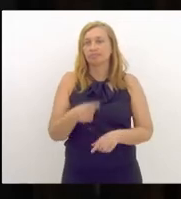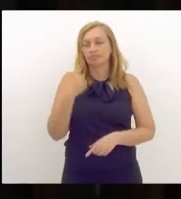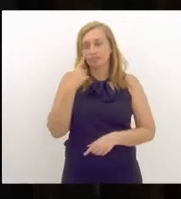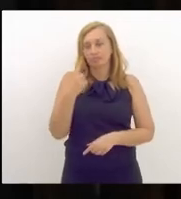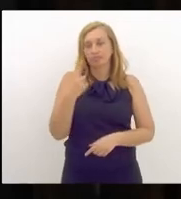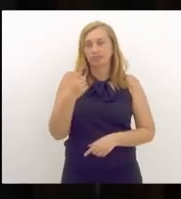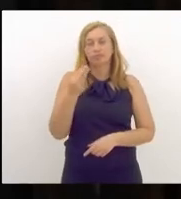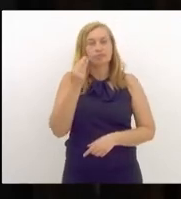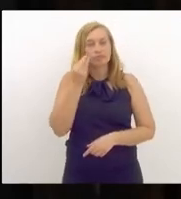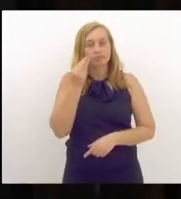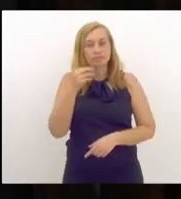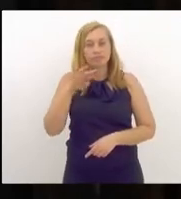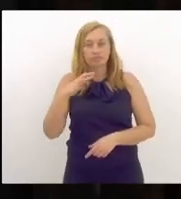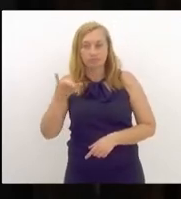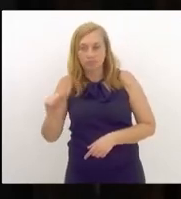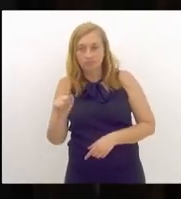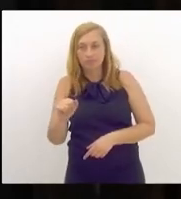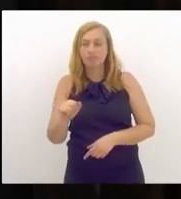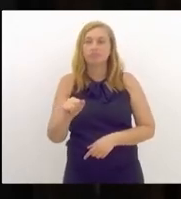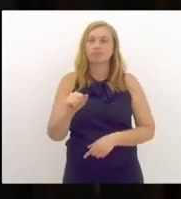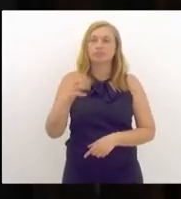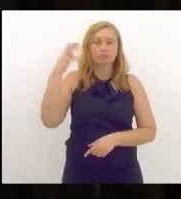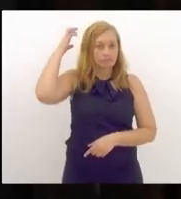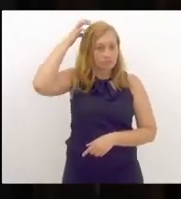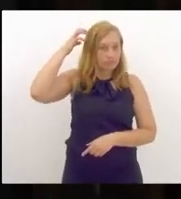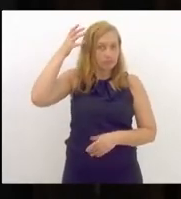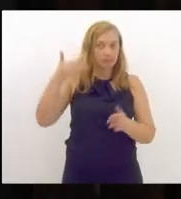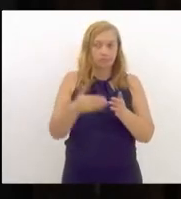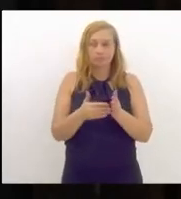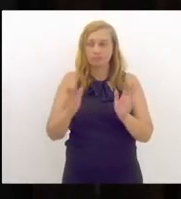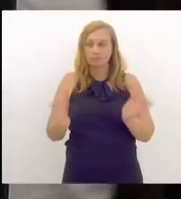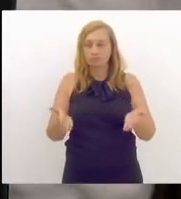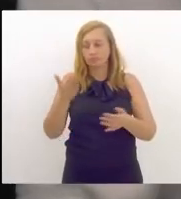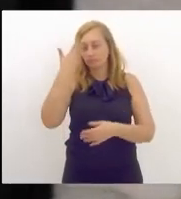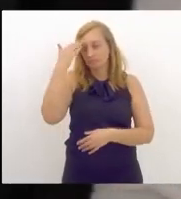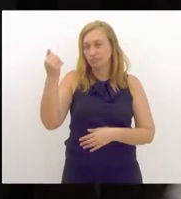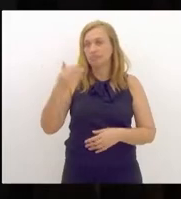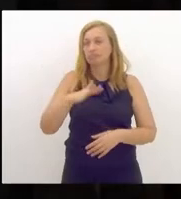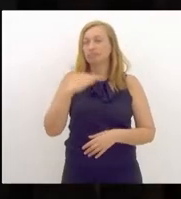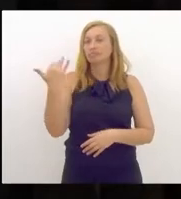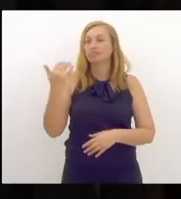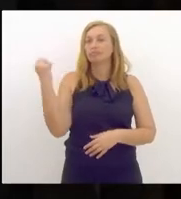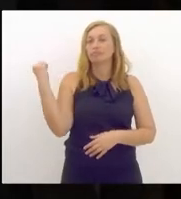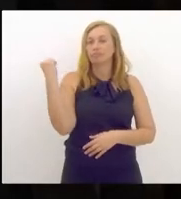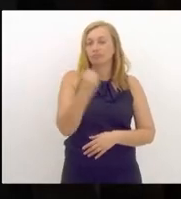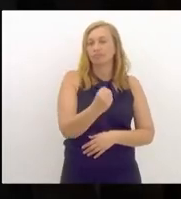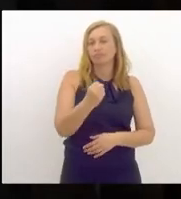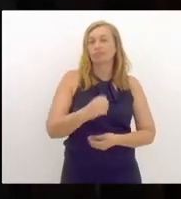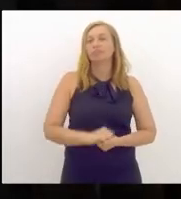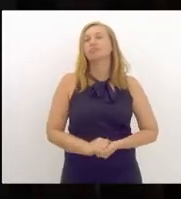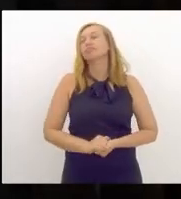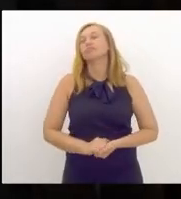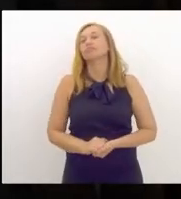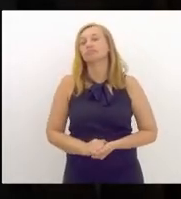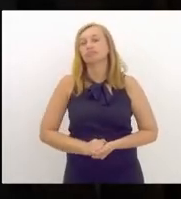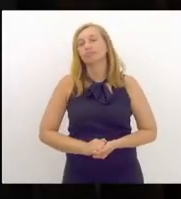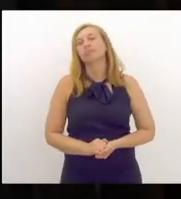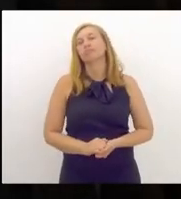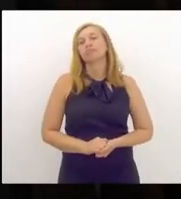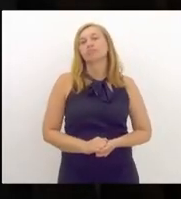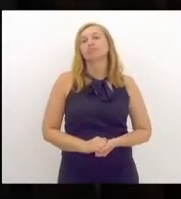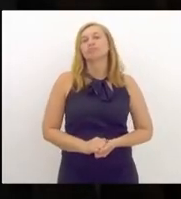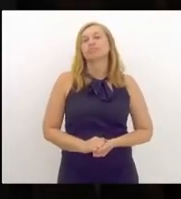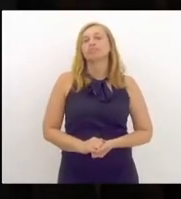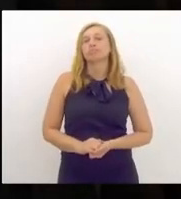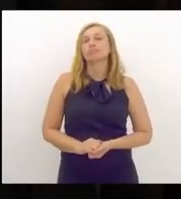quer dizer Mônica Benício até hoje a gente não sabe quem quem mandou matar eu